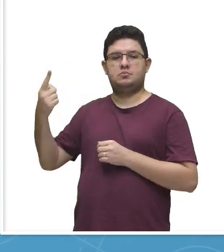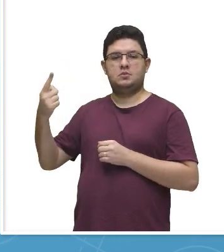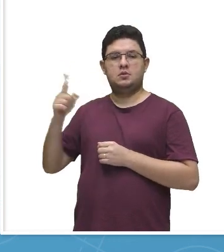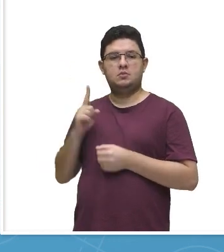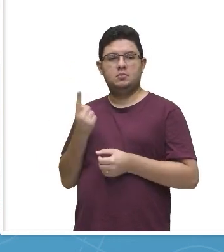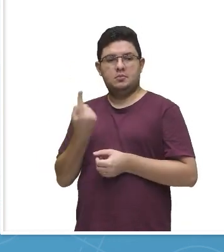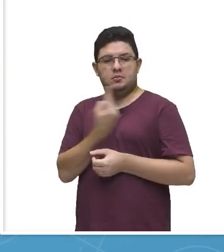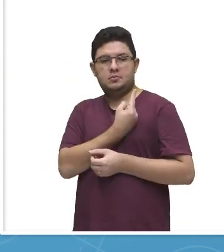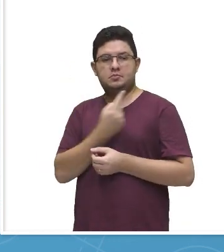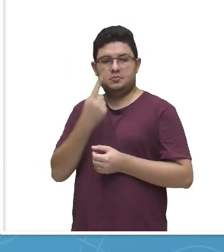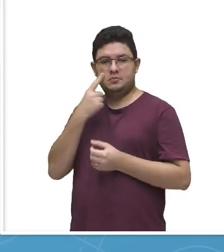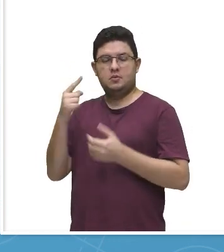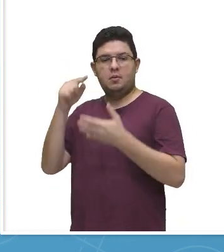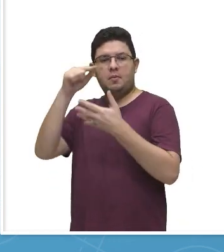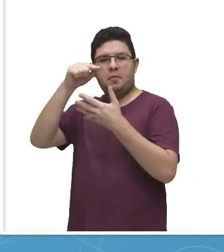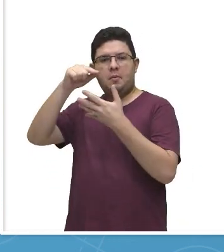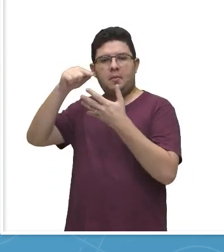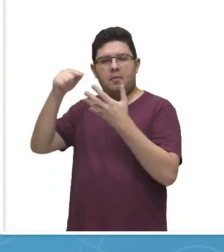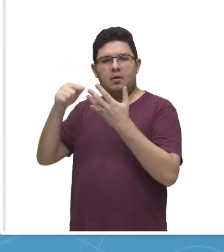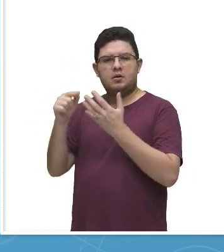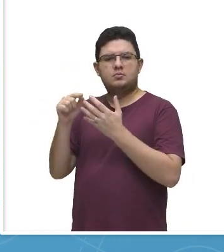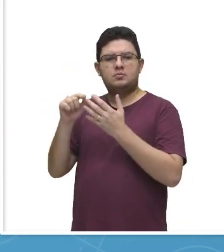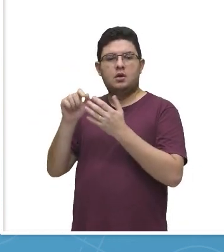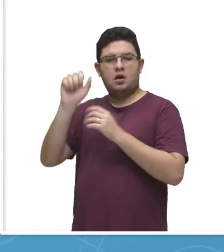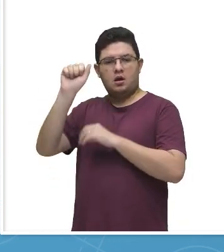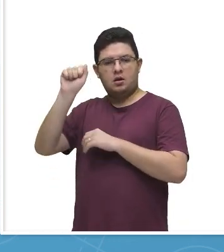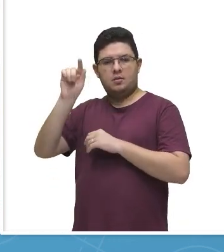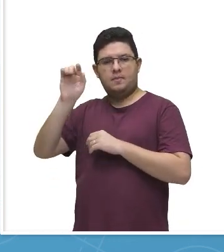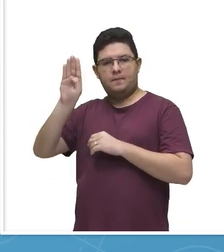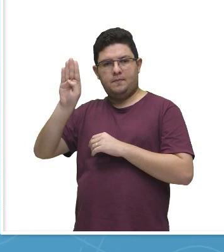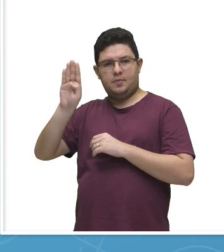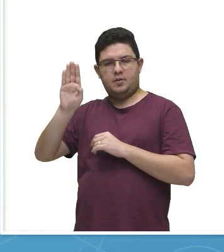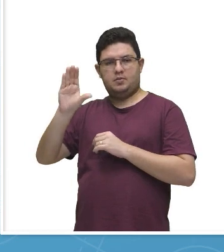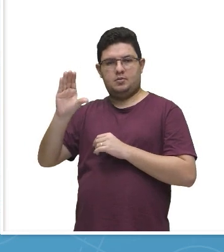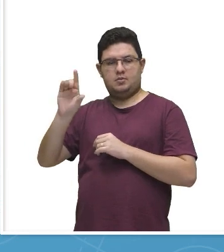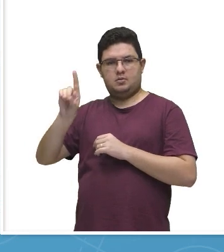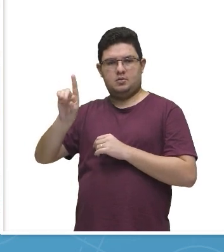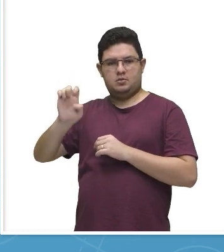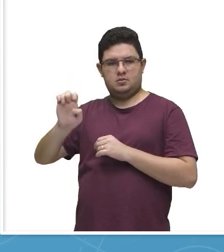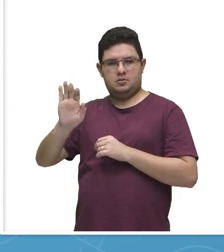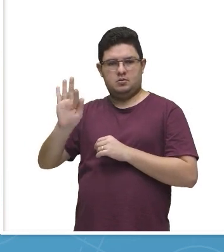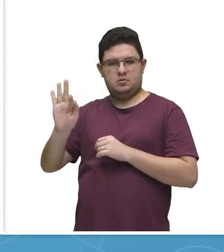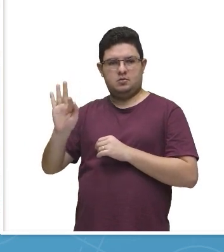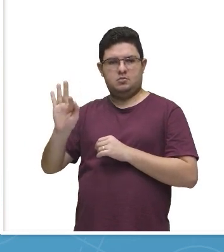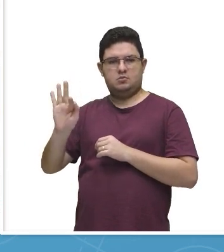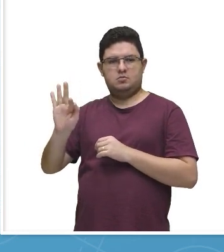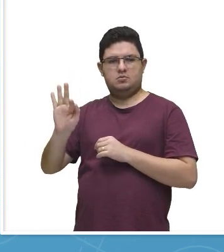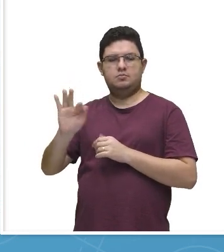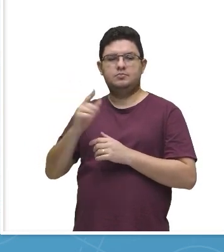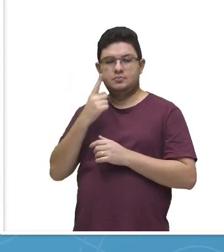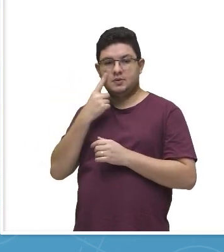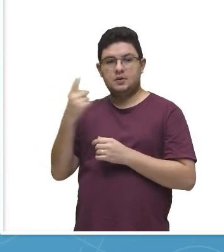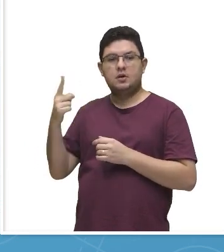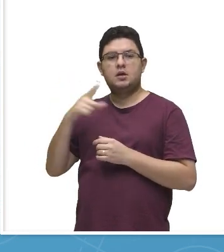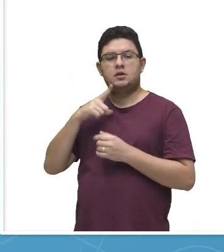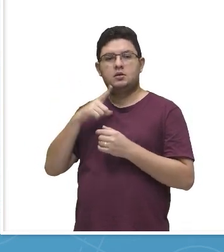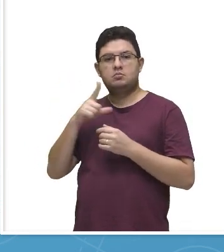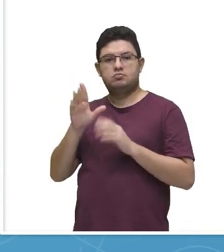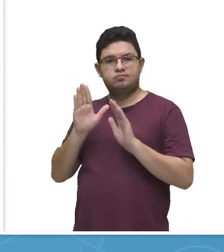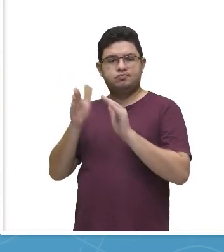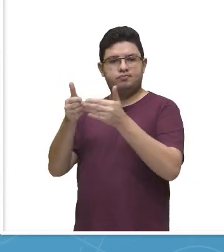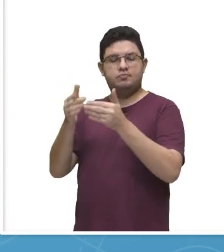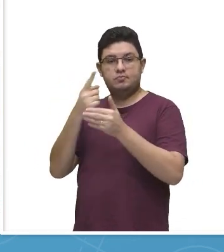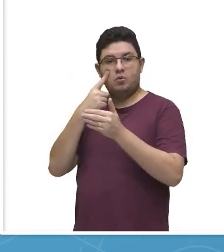nós frisarmos aqui, né, a existência do sinal negativo. Na letra A, mais 4 a quarta. Letra B, menos